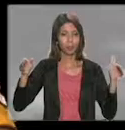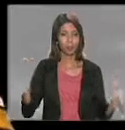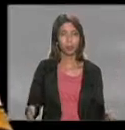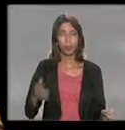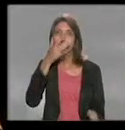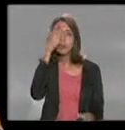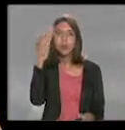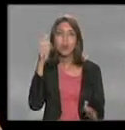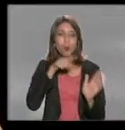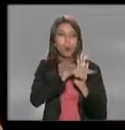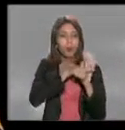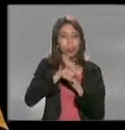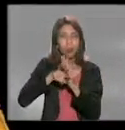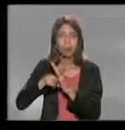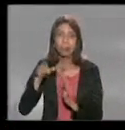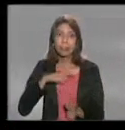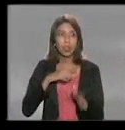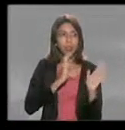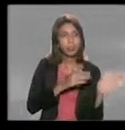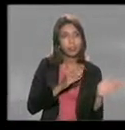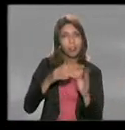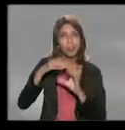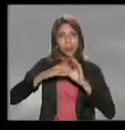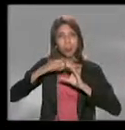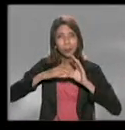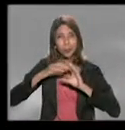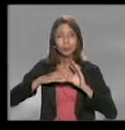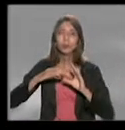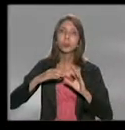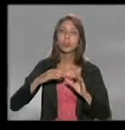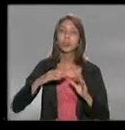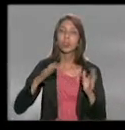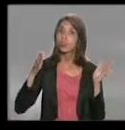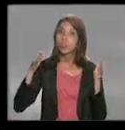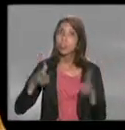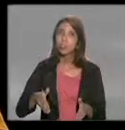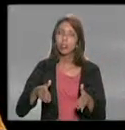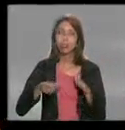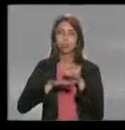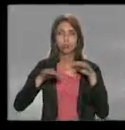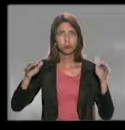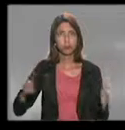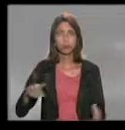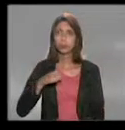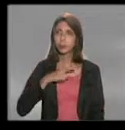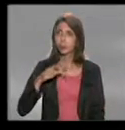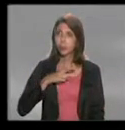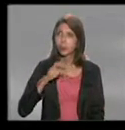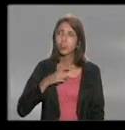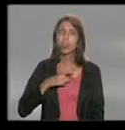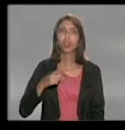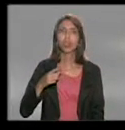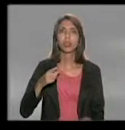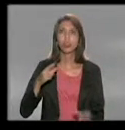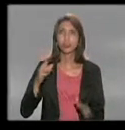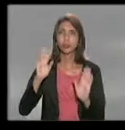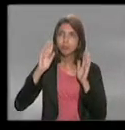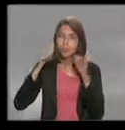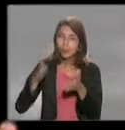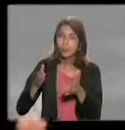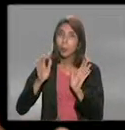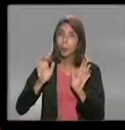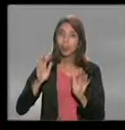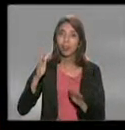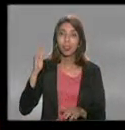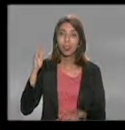desse panorama. E quando você bate numa banca em que você tem etapas de concurso a cumprir e